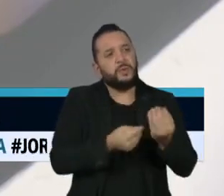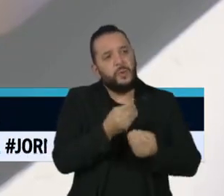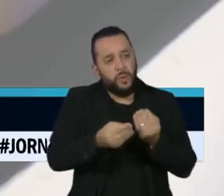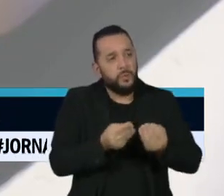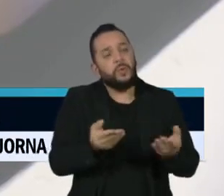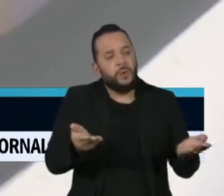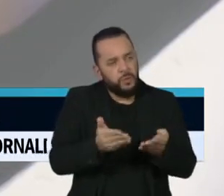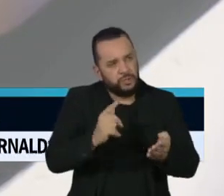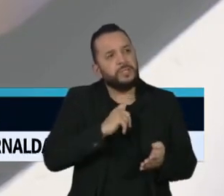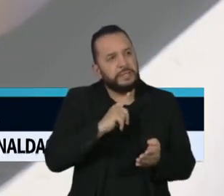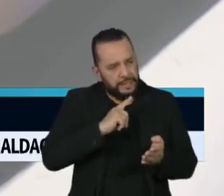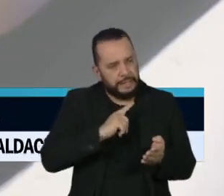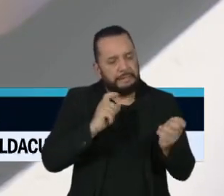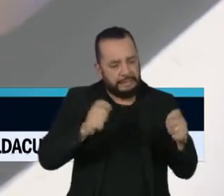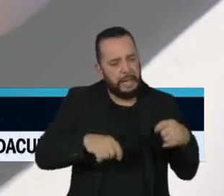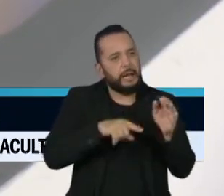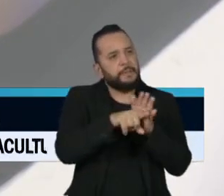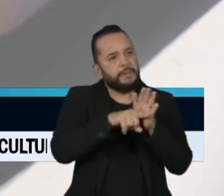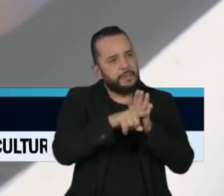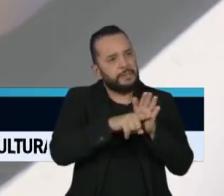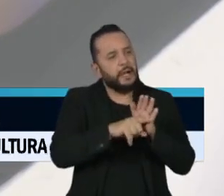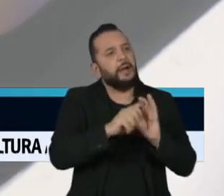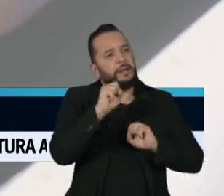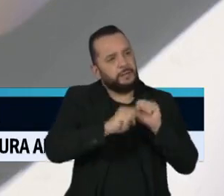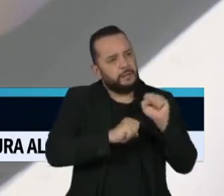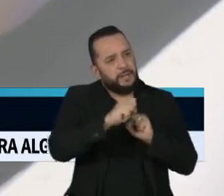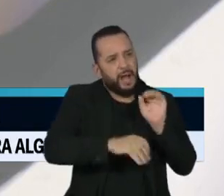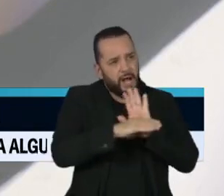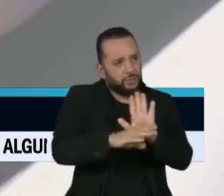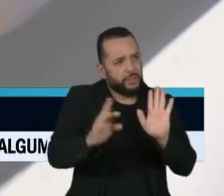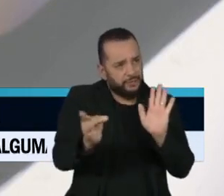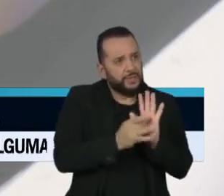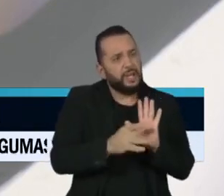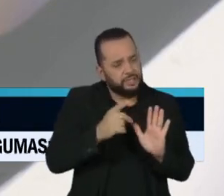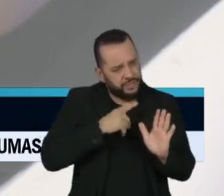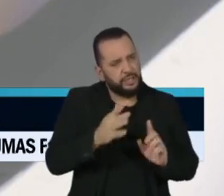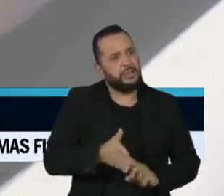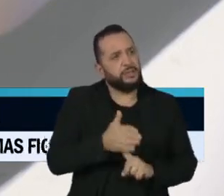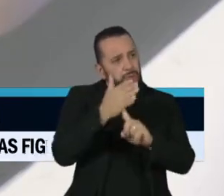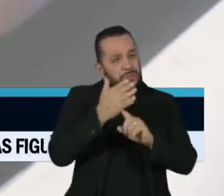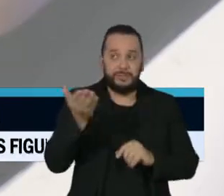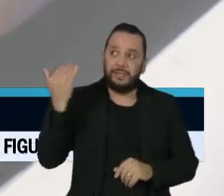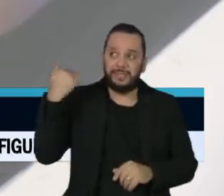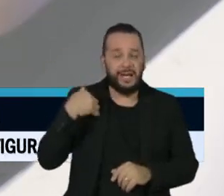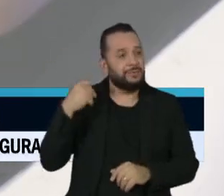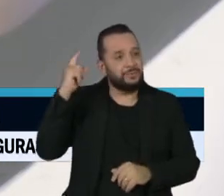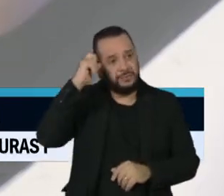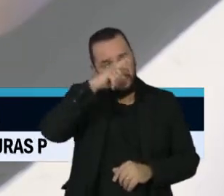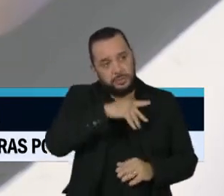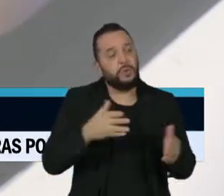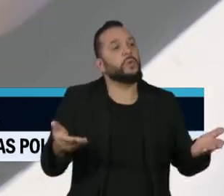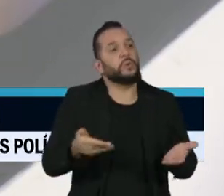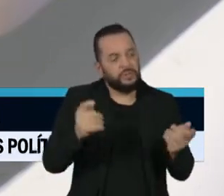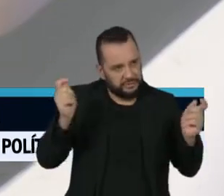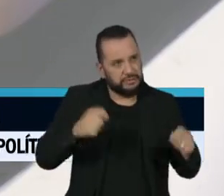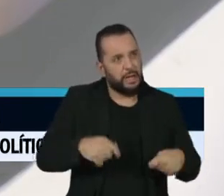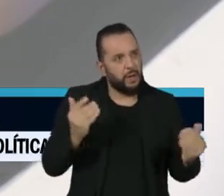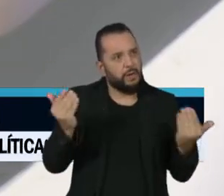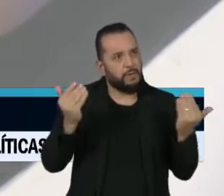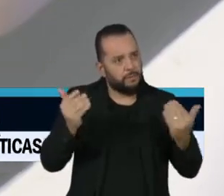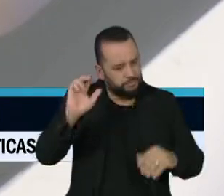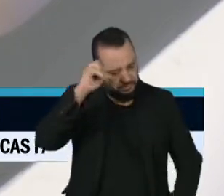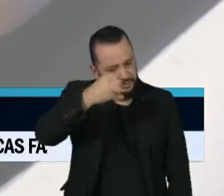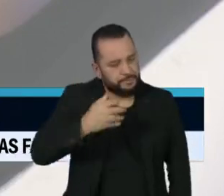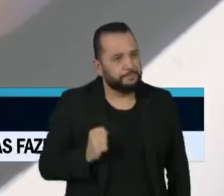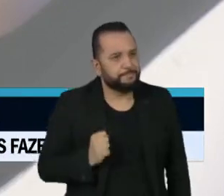tem instrumento para fazer isso, inclusive tecnológicos, que não tinha alguns anos atrás. E o que eu acho importante